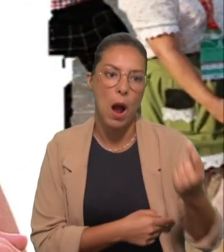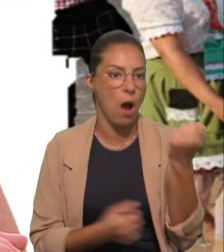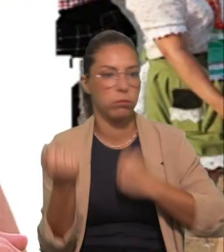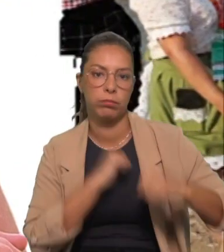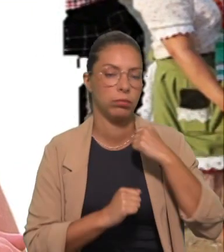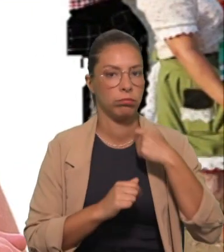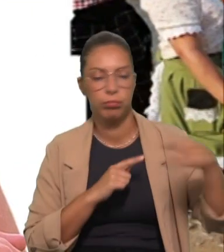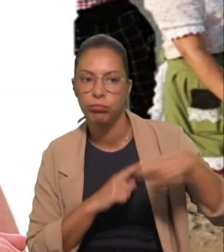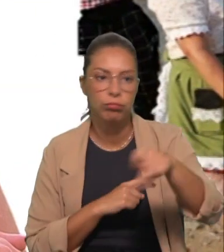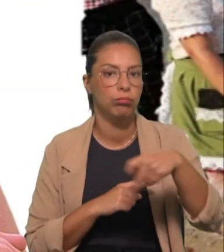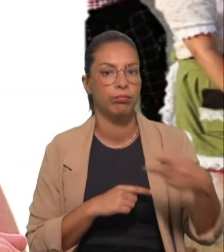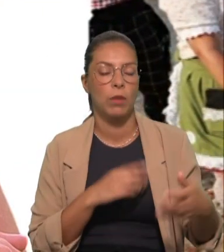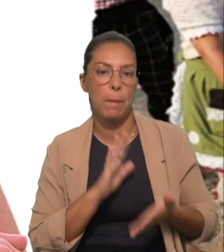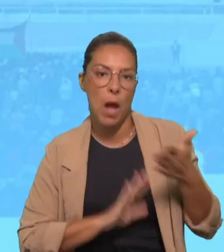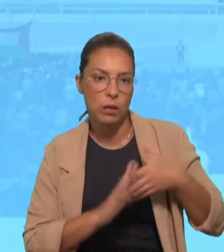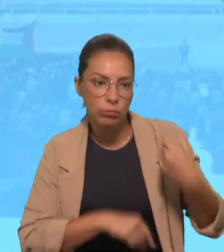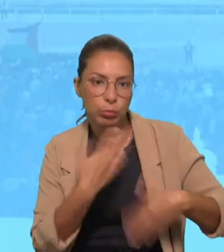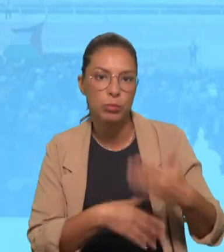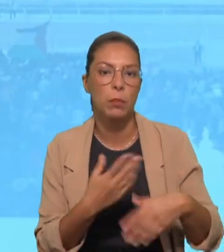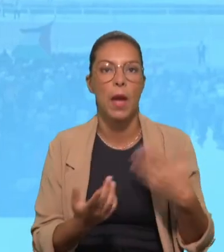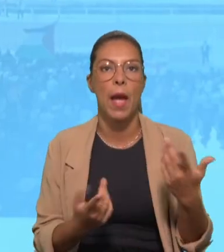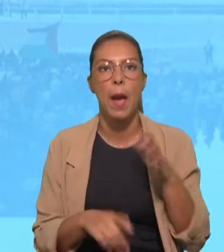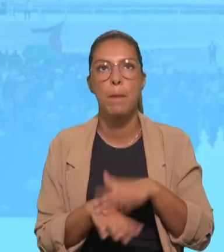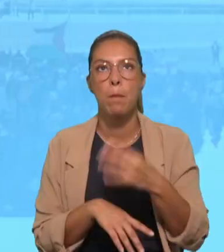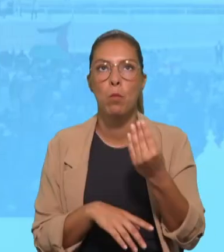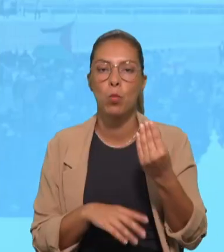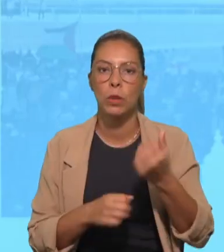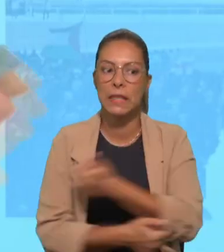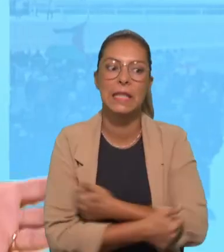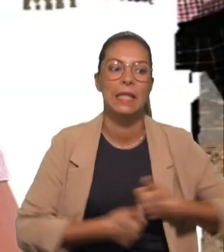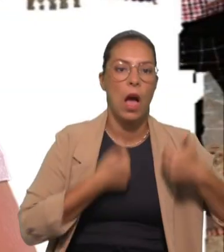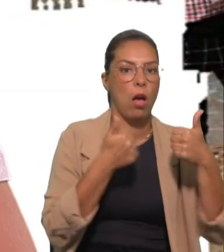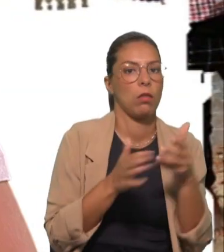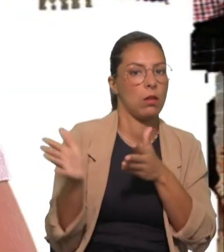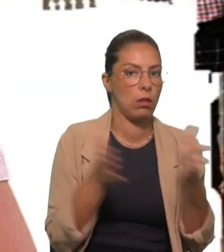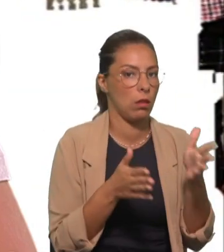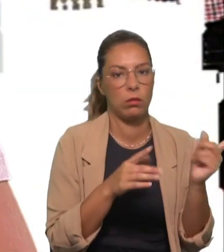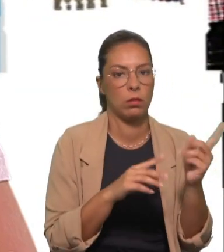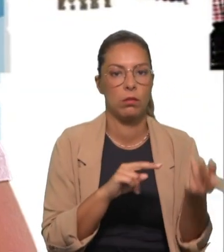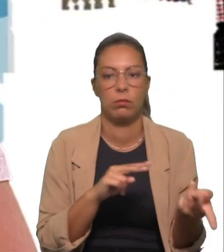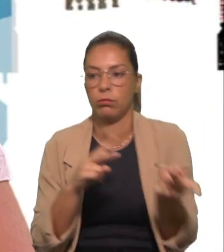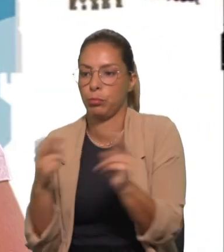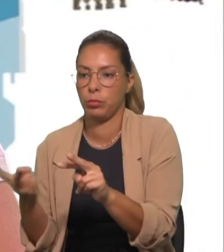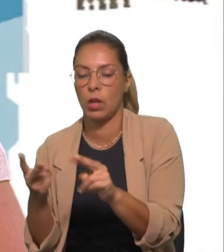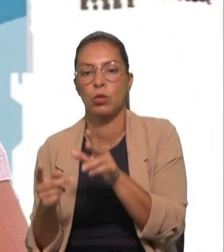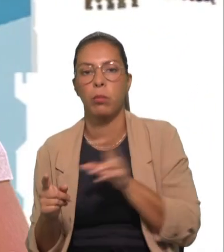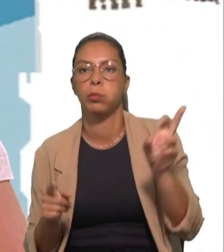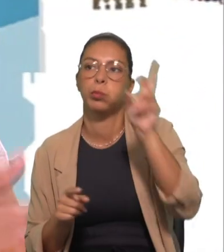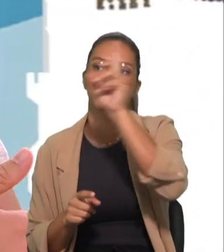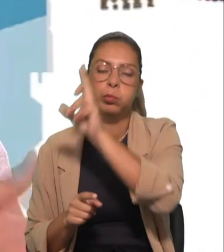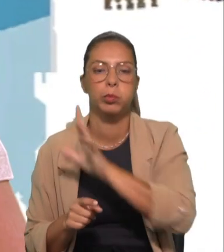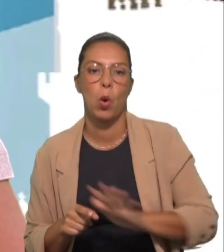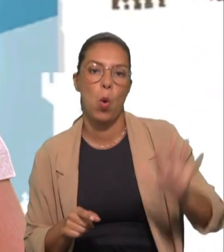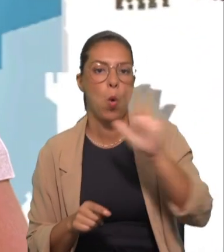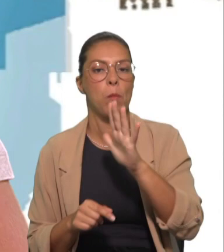habituados. E habituados a pensar num contexto muito urbano, não é? De cidade. Exato. E vocês deslocam-se a outros pontos do país. Exato, e